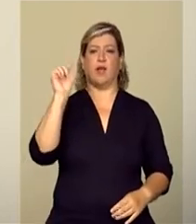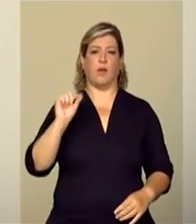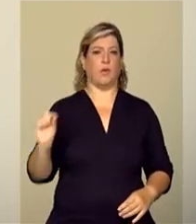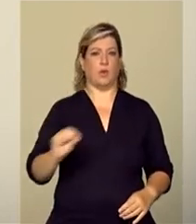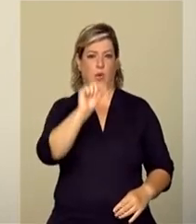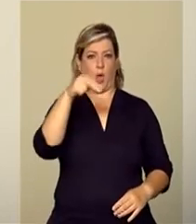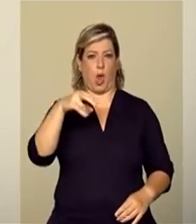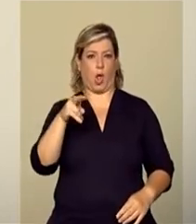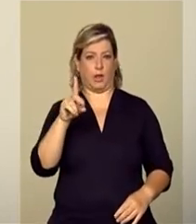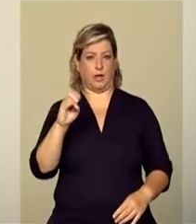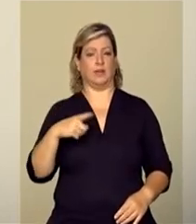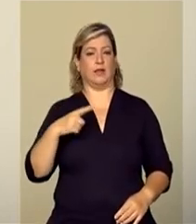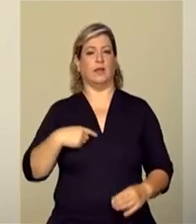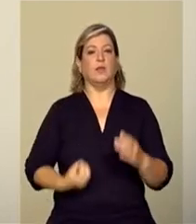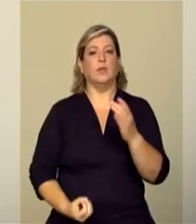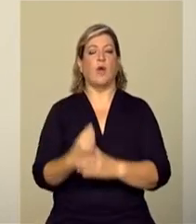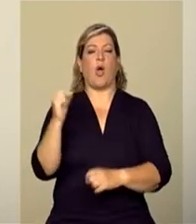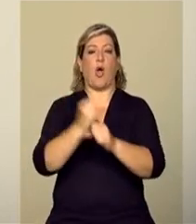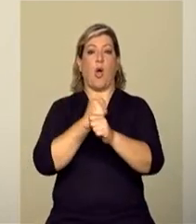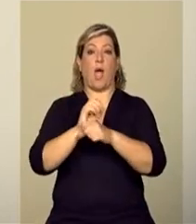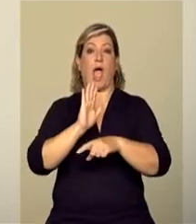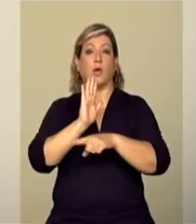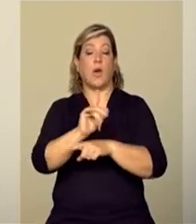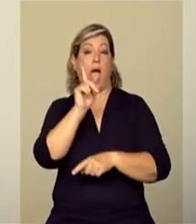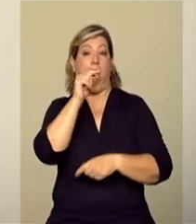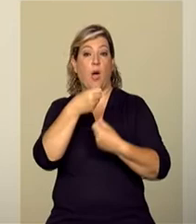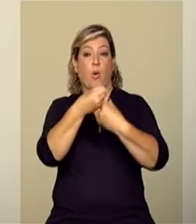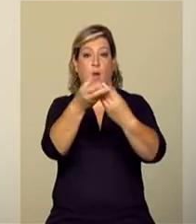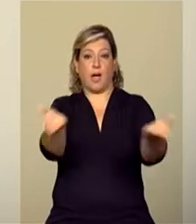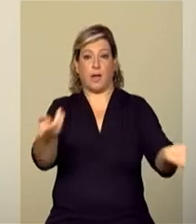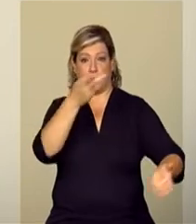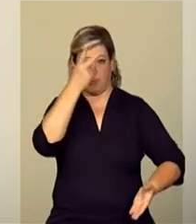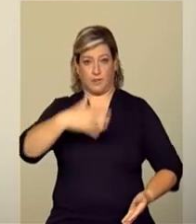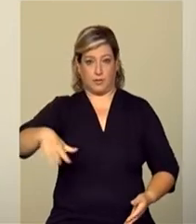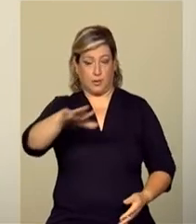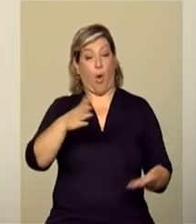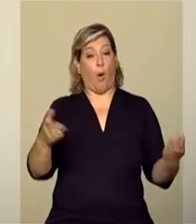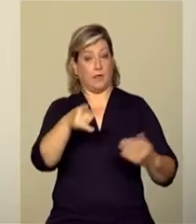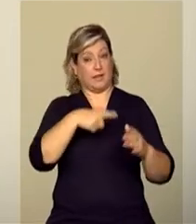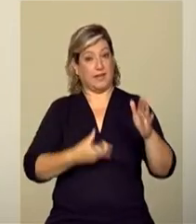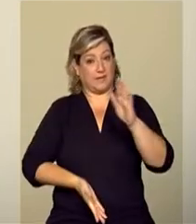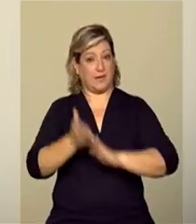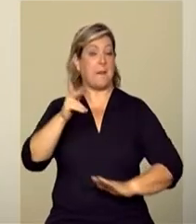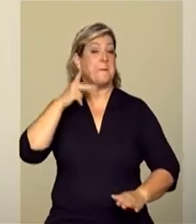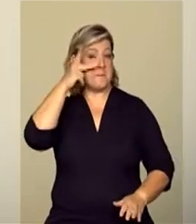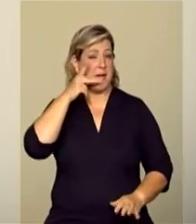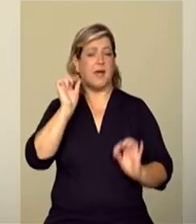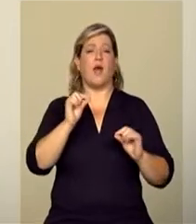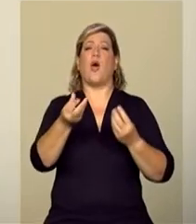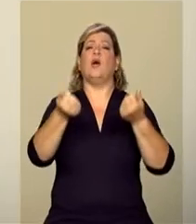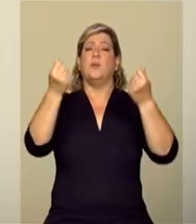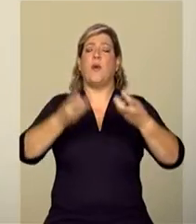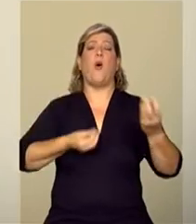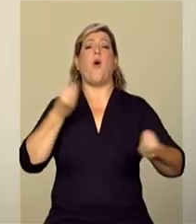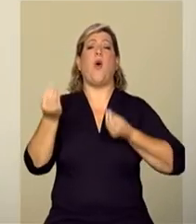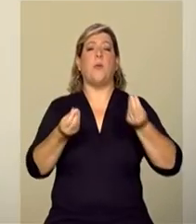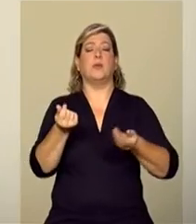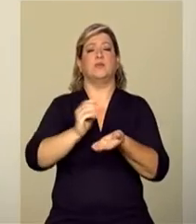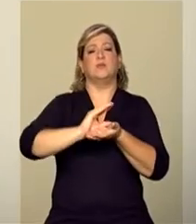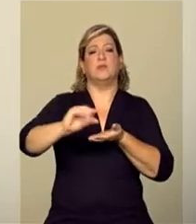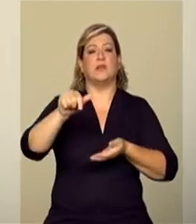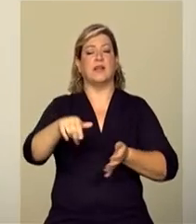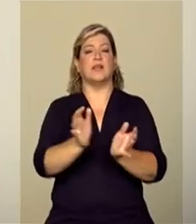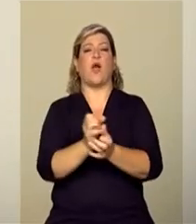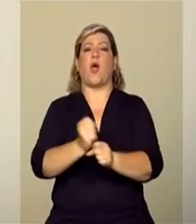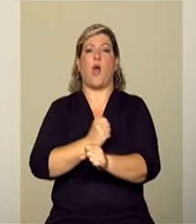e visitar obras que aumentam a oferta de água para região hoje Inclusive a senhora está indo para Paraíba conta pra gente como estão os investimentos